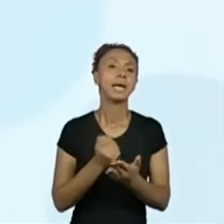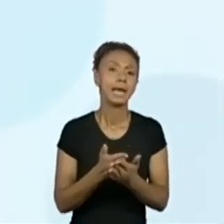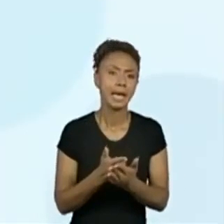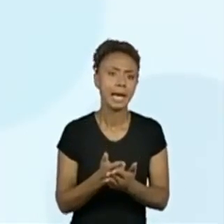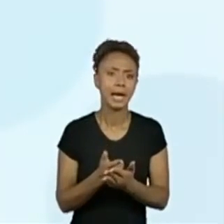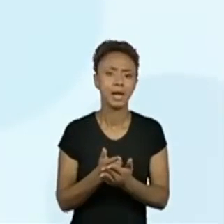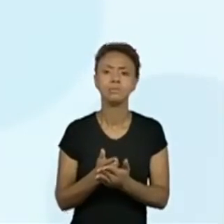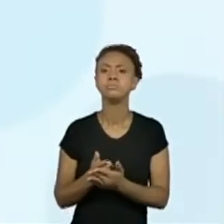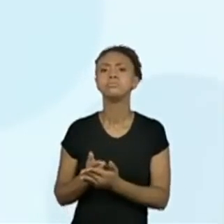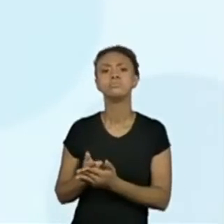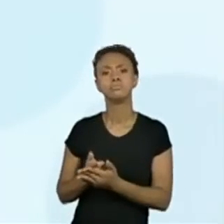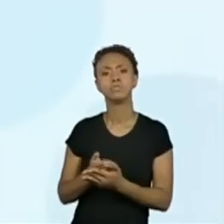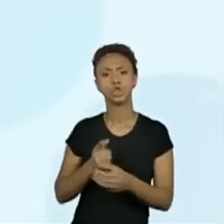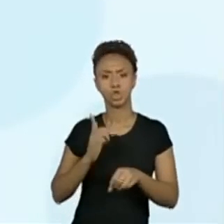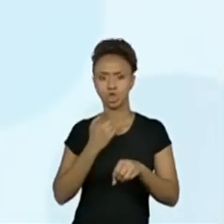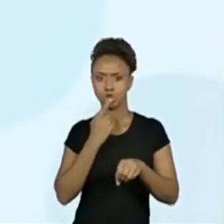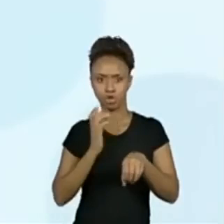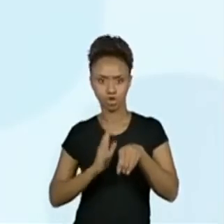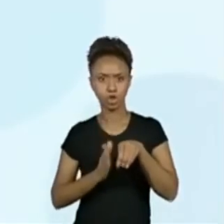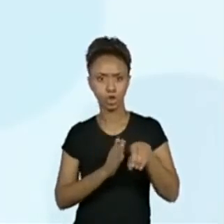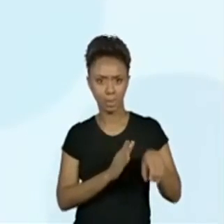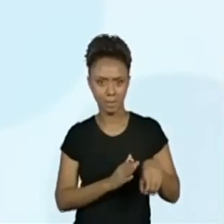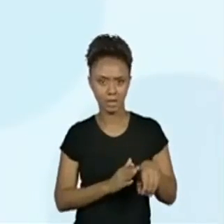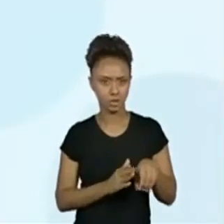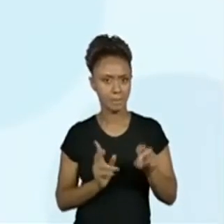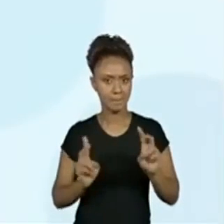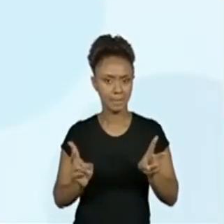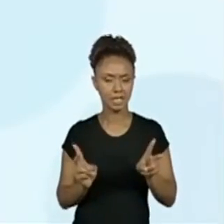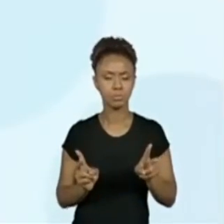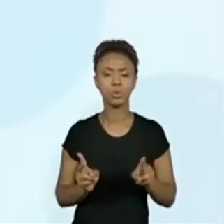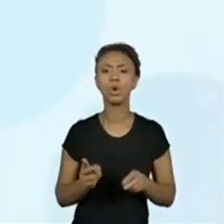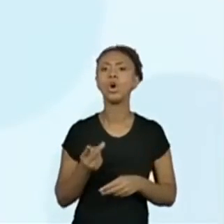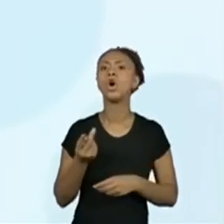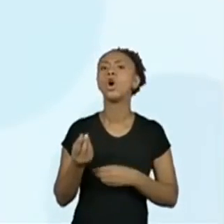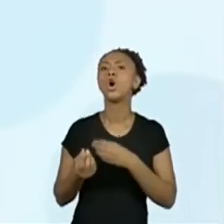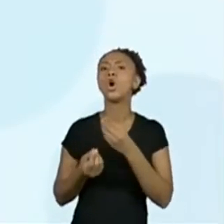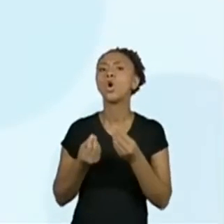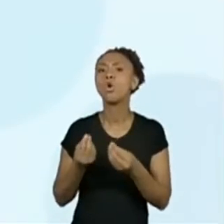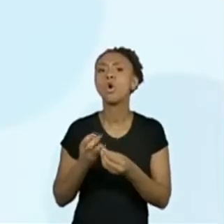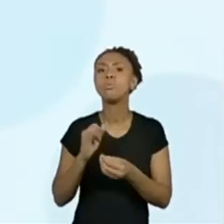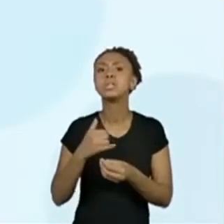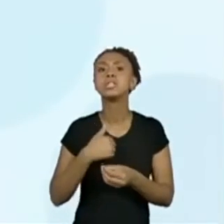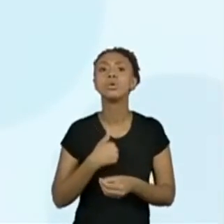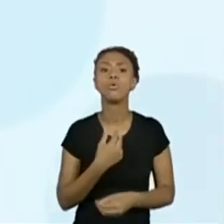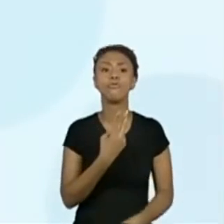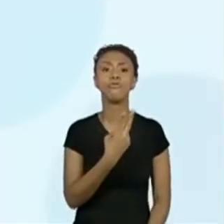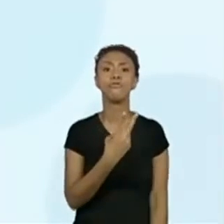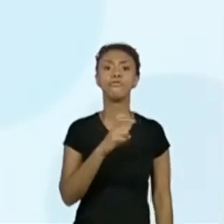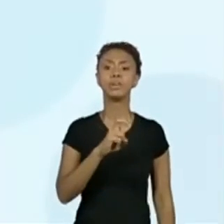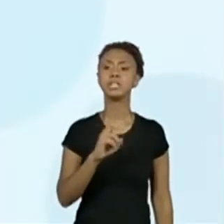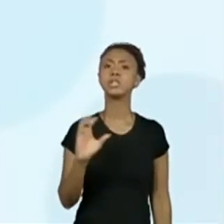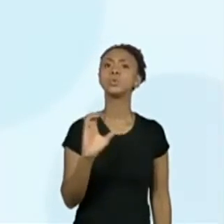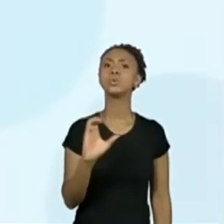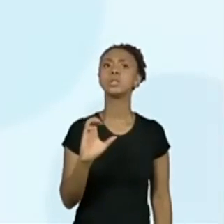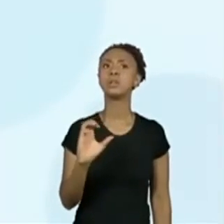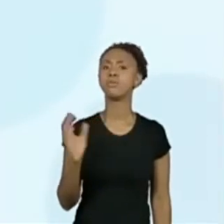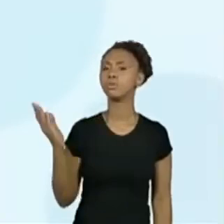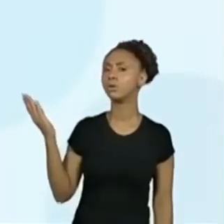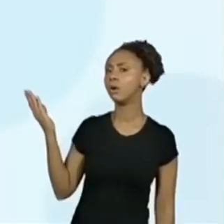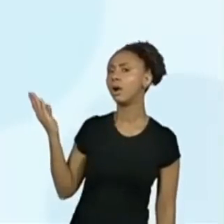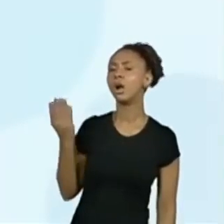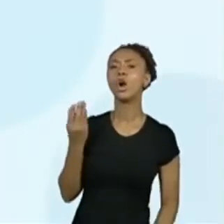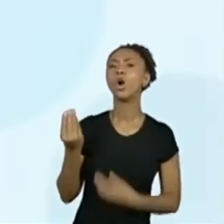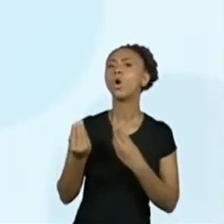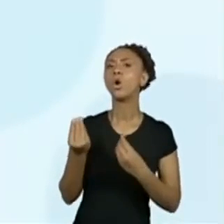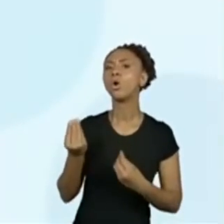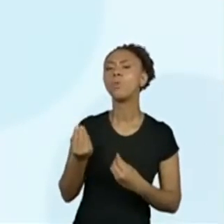esse mesmo produto que custa aí R$2, com moedinhas de 50, de 25 centavos. Quantas